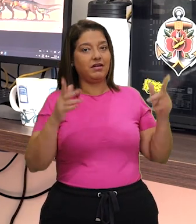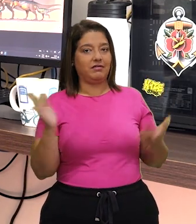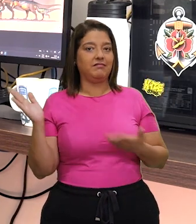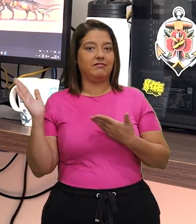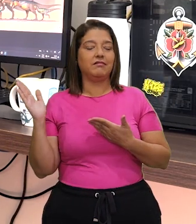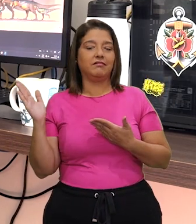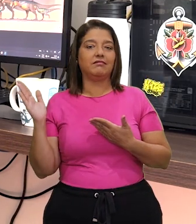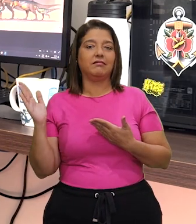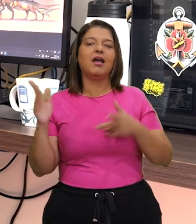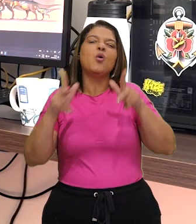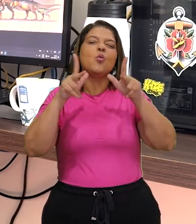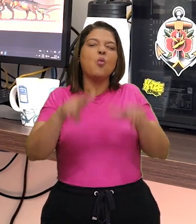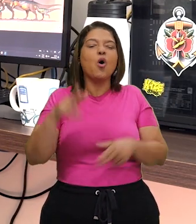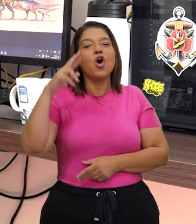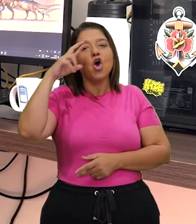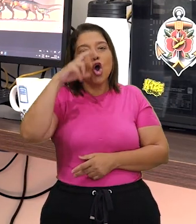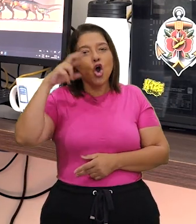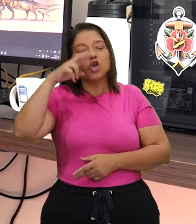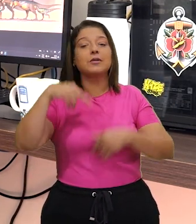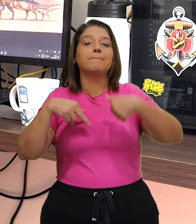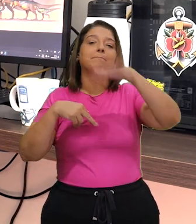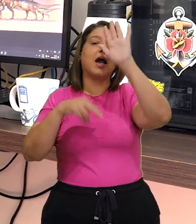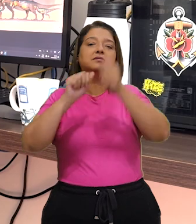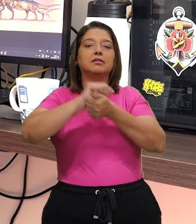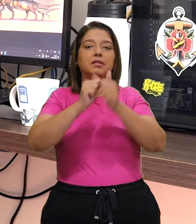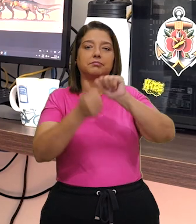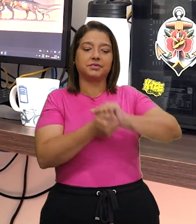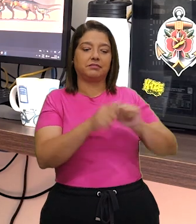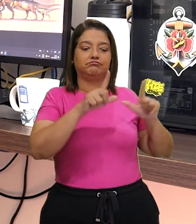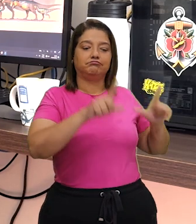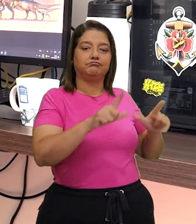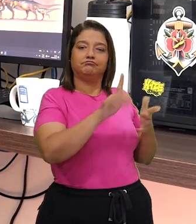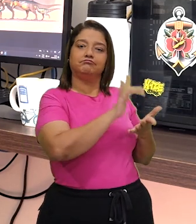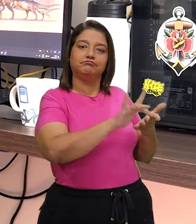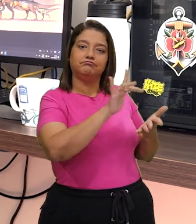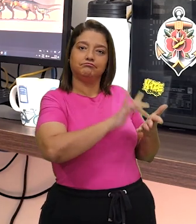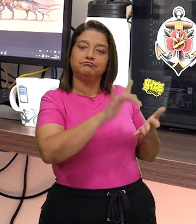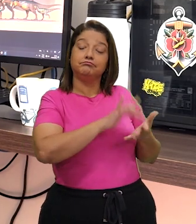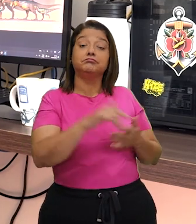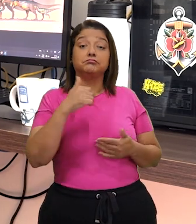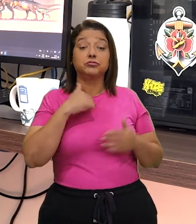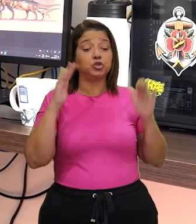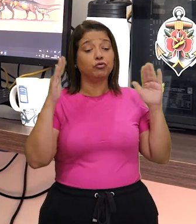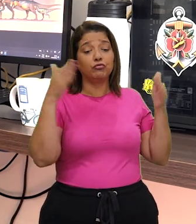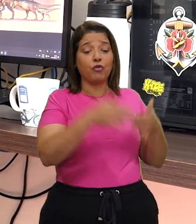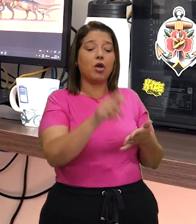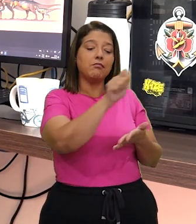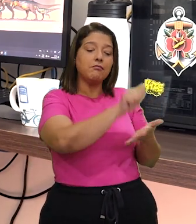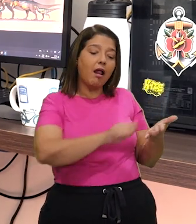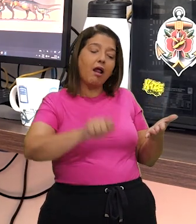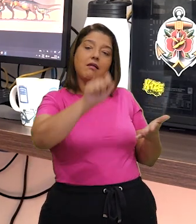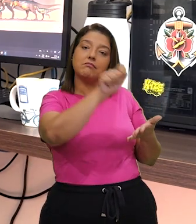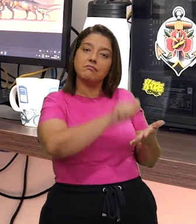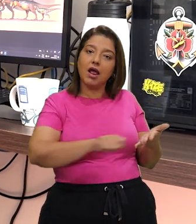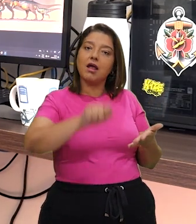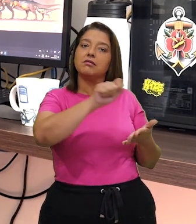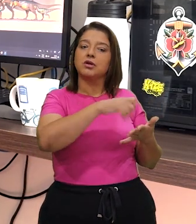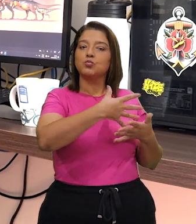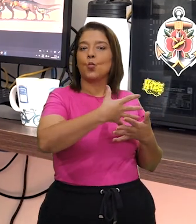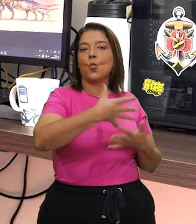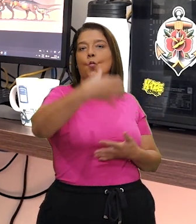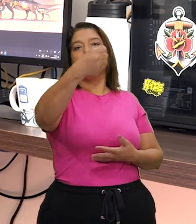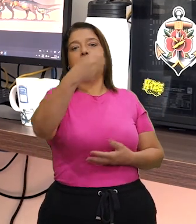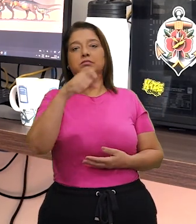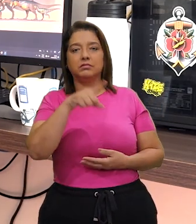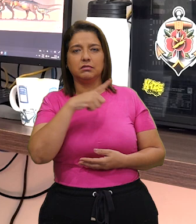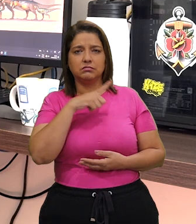basicamente um photoshop adaptado pro iPad mesmo e eu desenho direto na tela vai aparecendo tudo aqui aí eu tenho uma uma